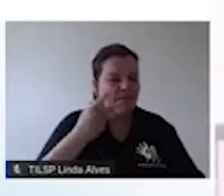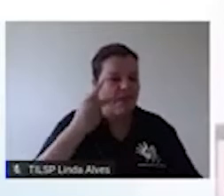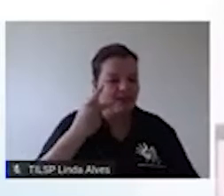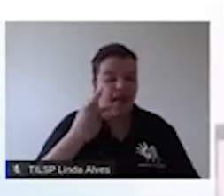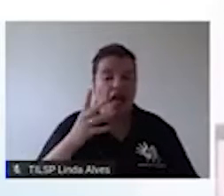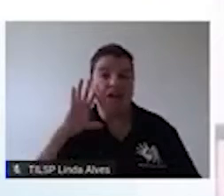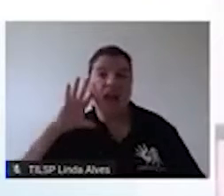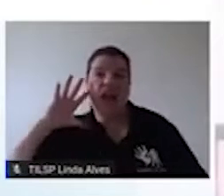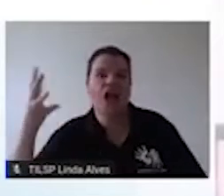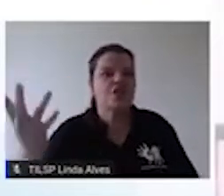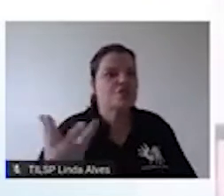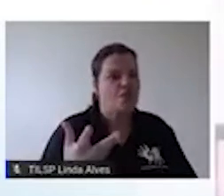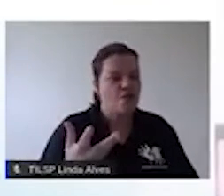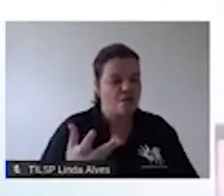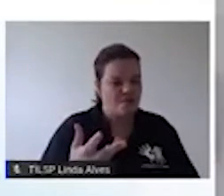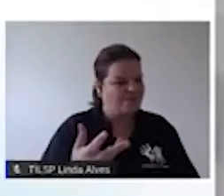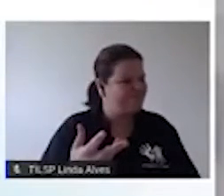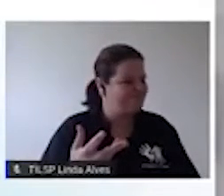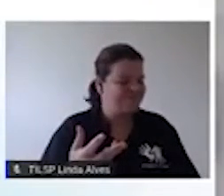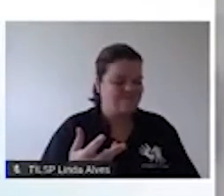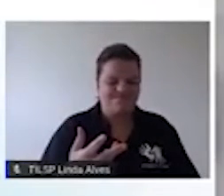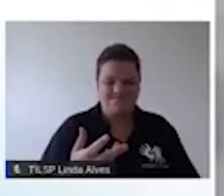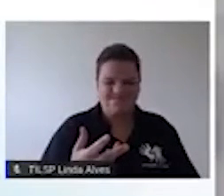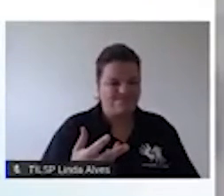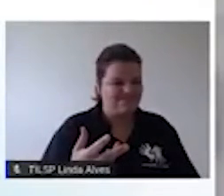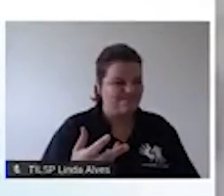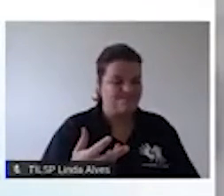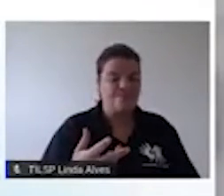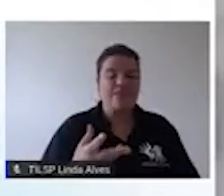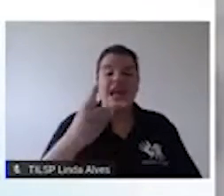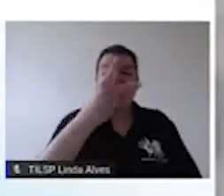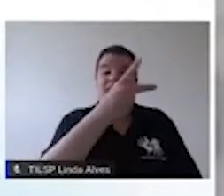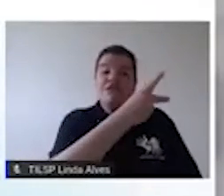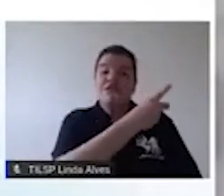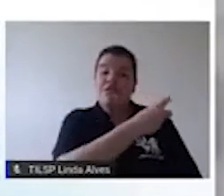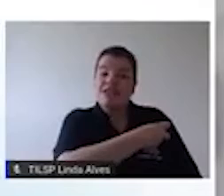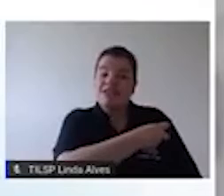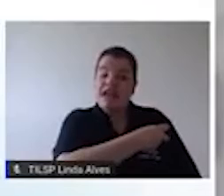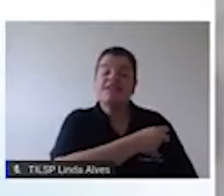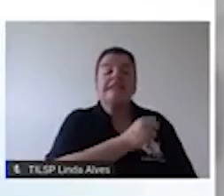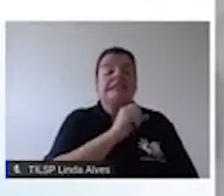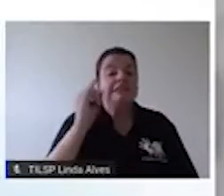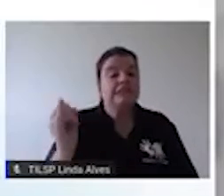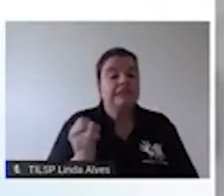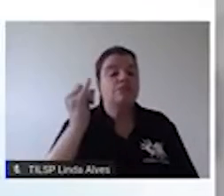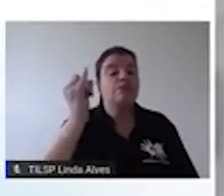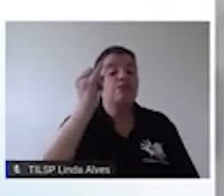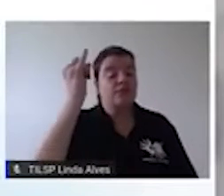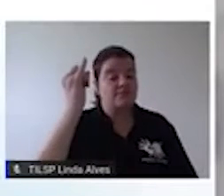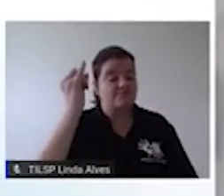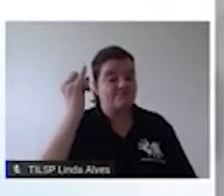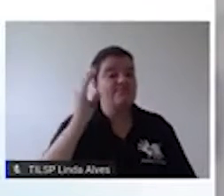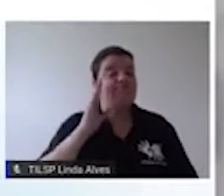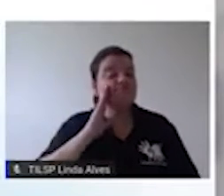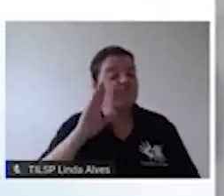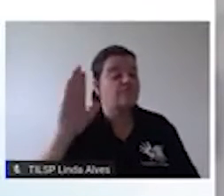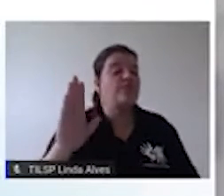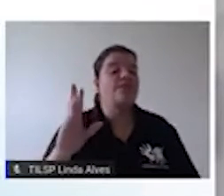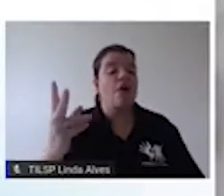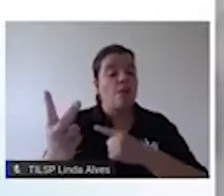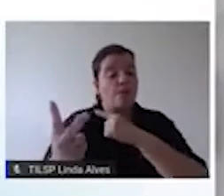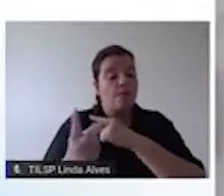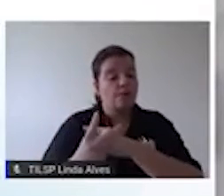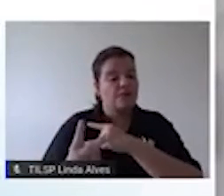Não é, tá certo? As vacinas são essenciais. As vacinas vão